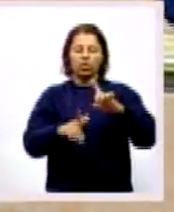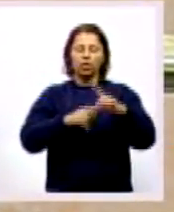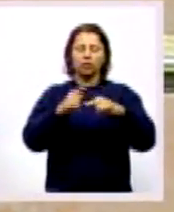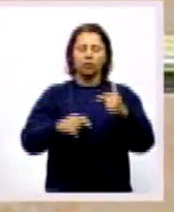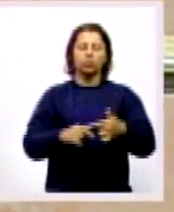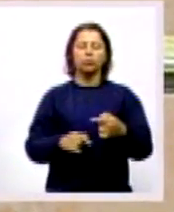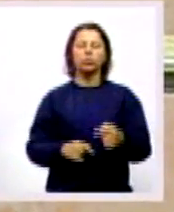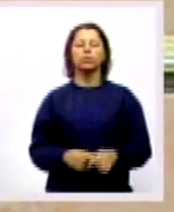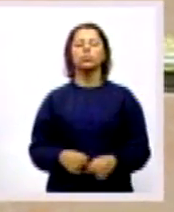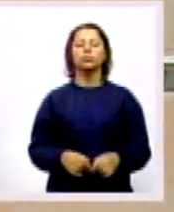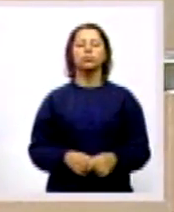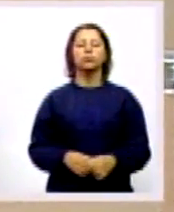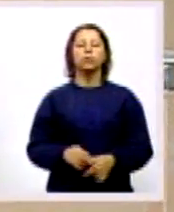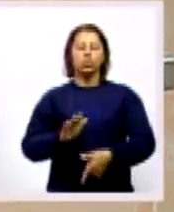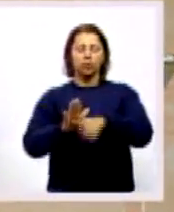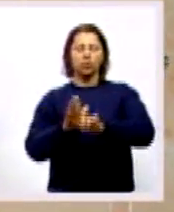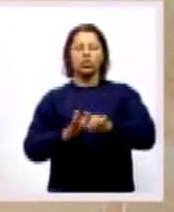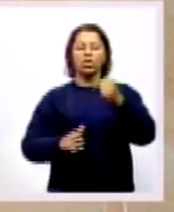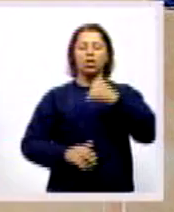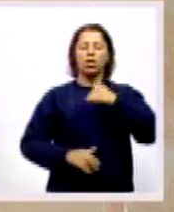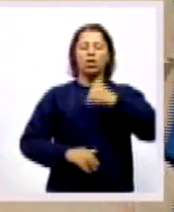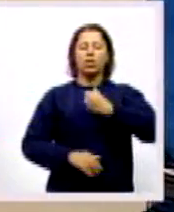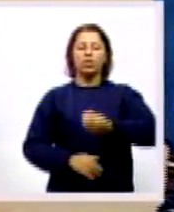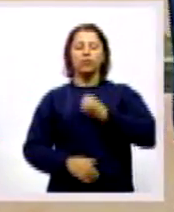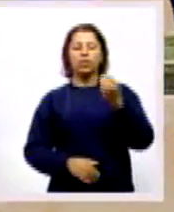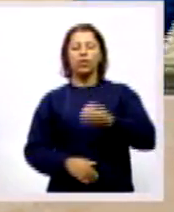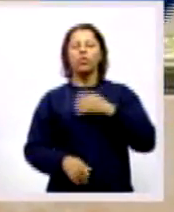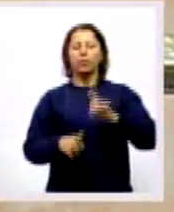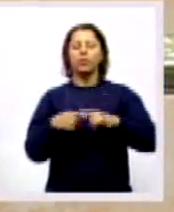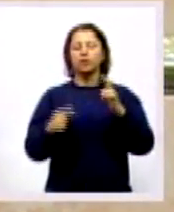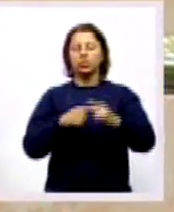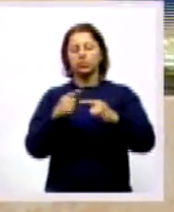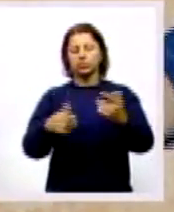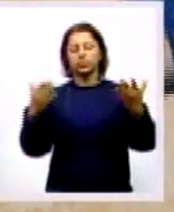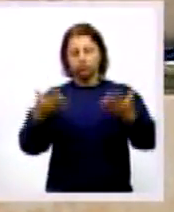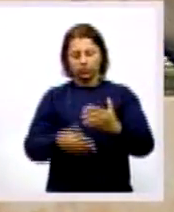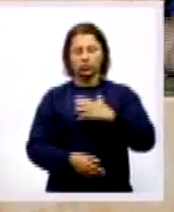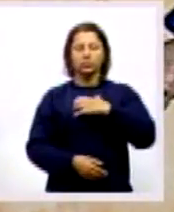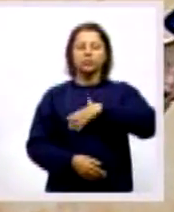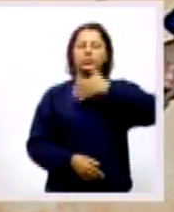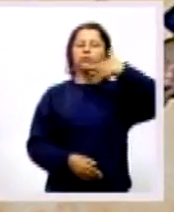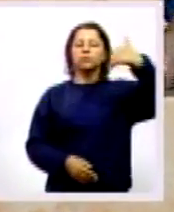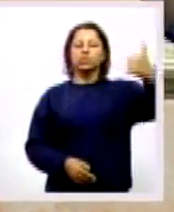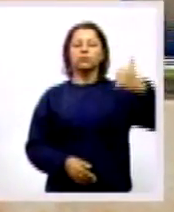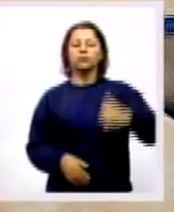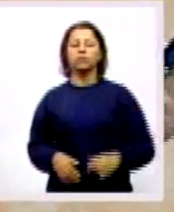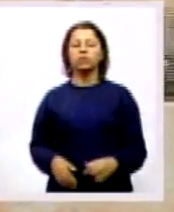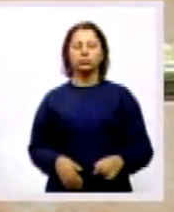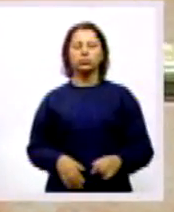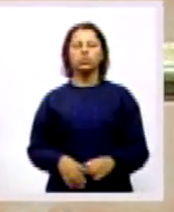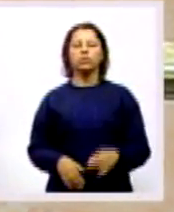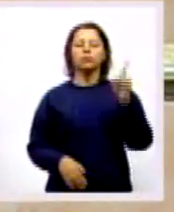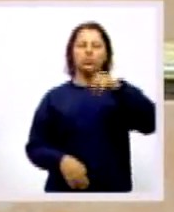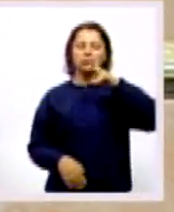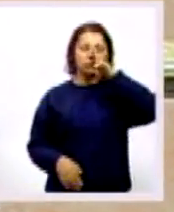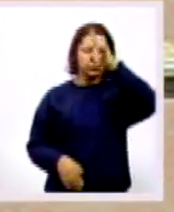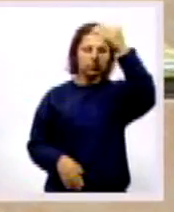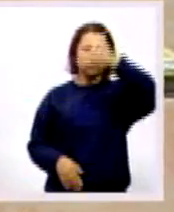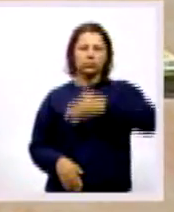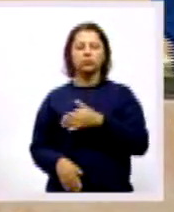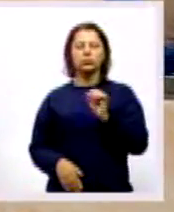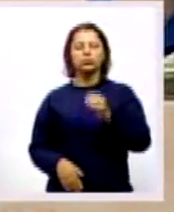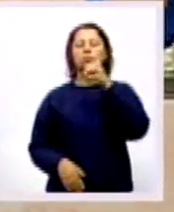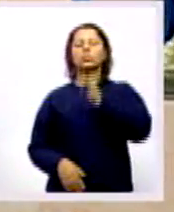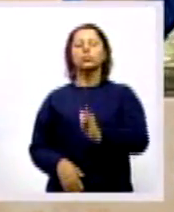depois. Antes eu era assim, depois eu fiquei desse jeito, para melhor. E aí está a força de um testemunho